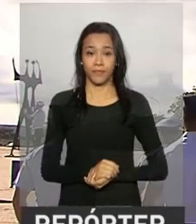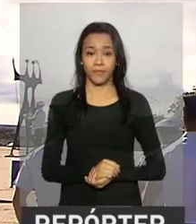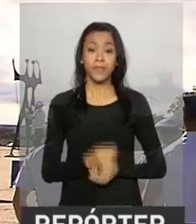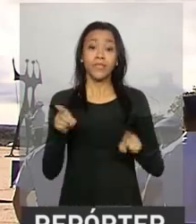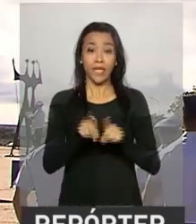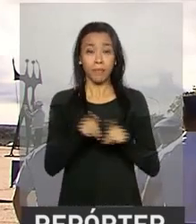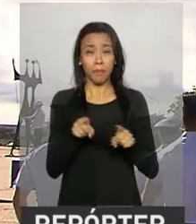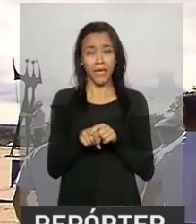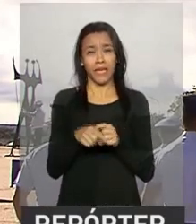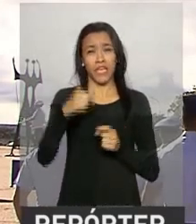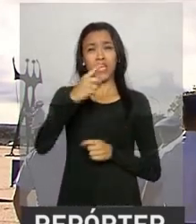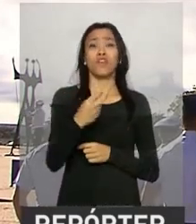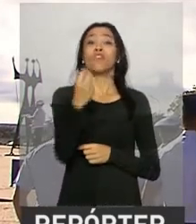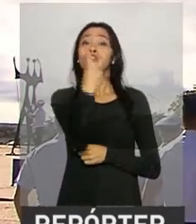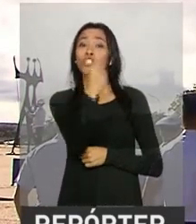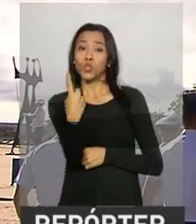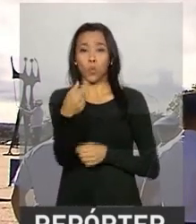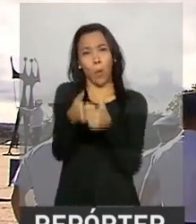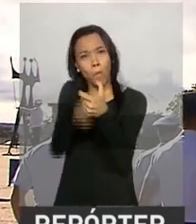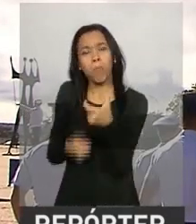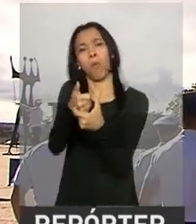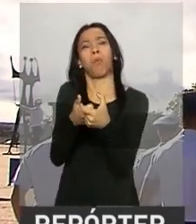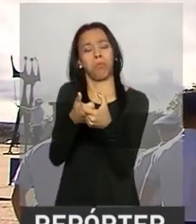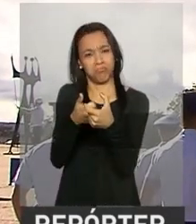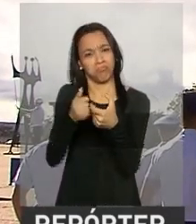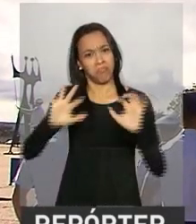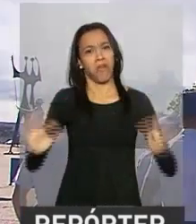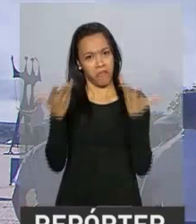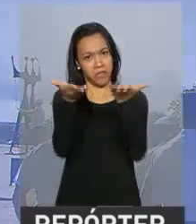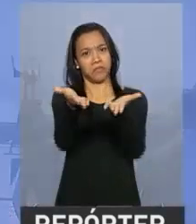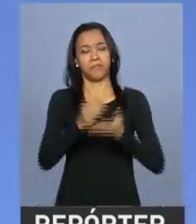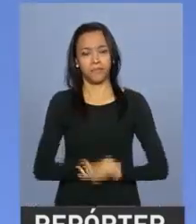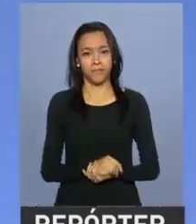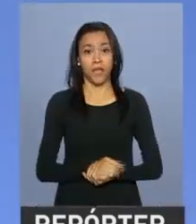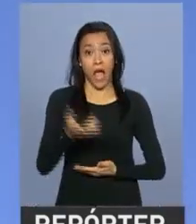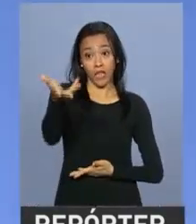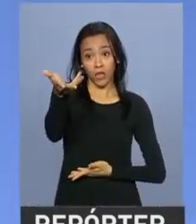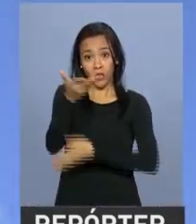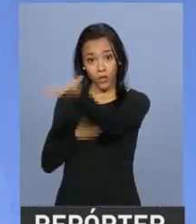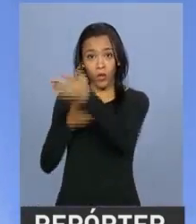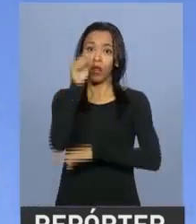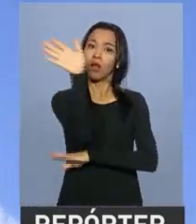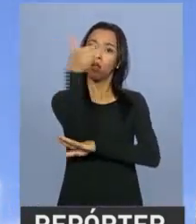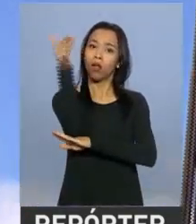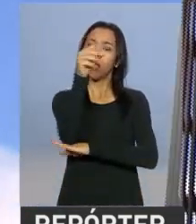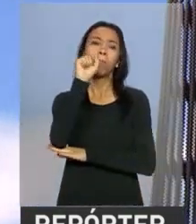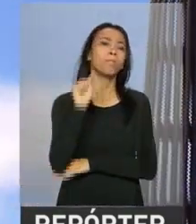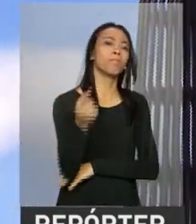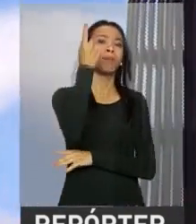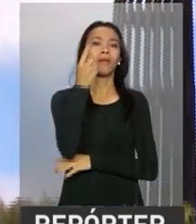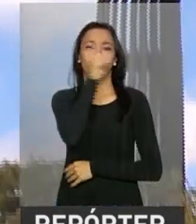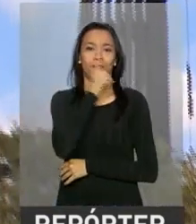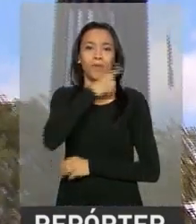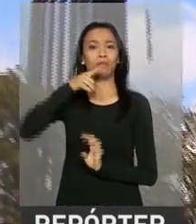E salva de 21 tiros de canhão fazem parte da festa. A troca da bandeira é feita no primeiro domingo